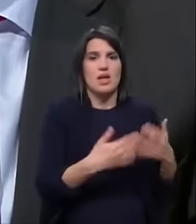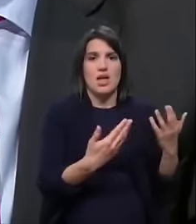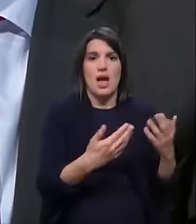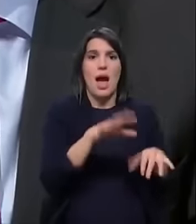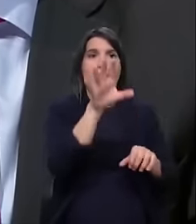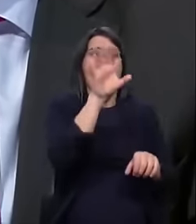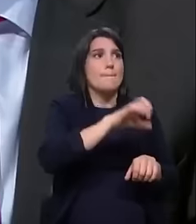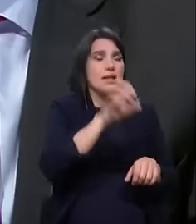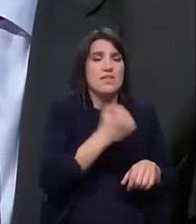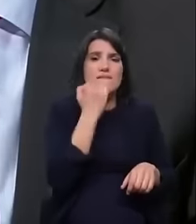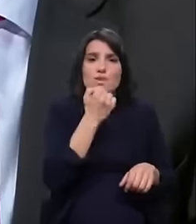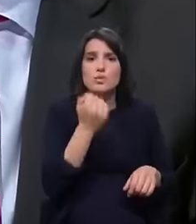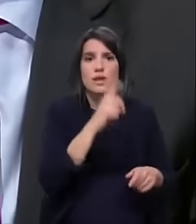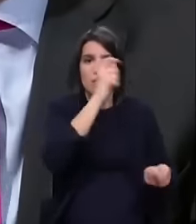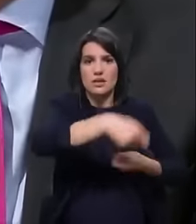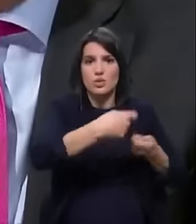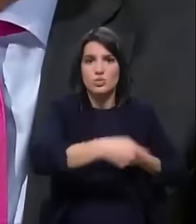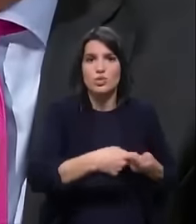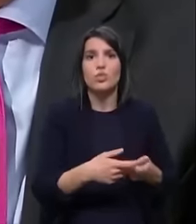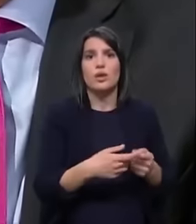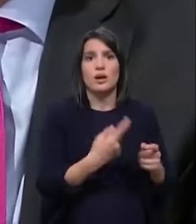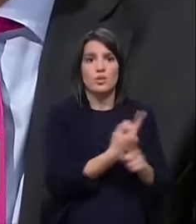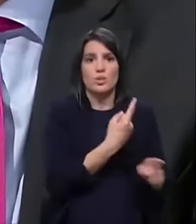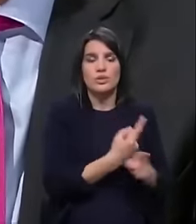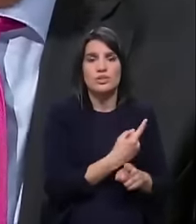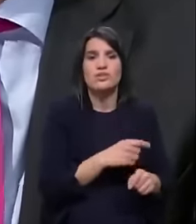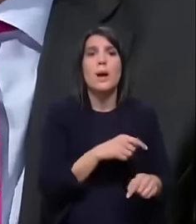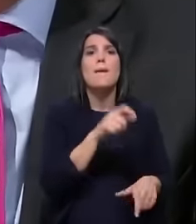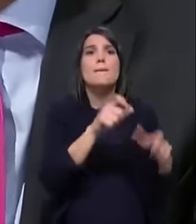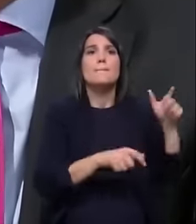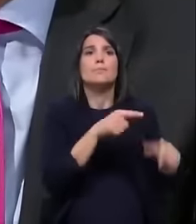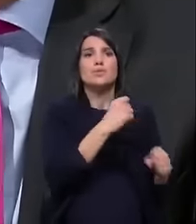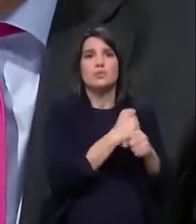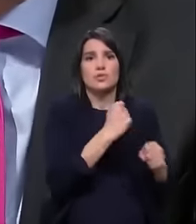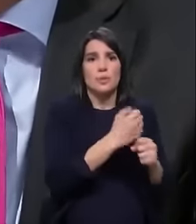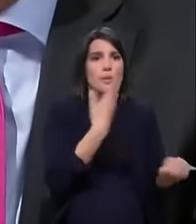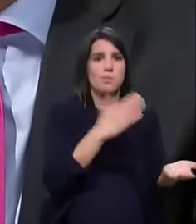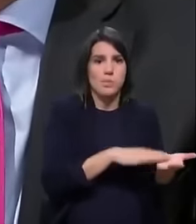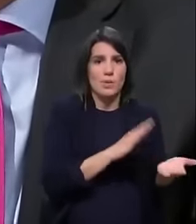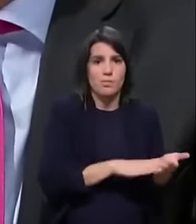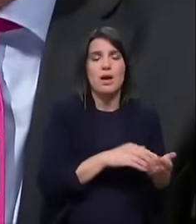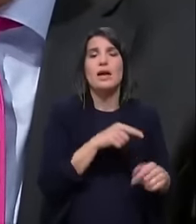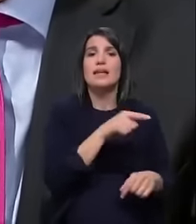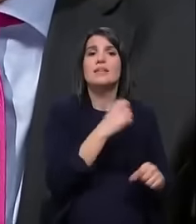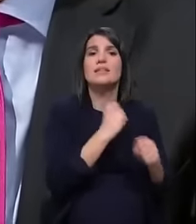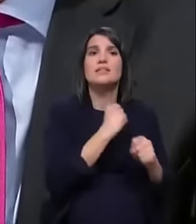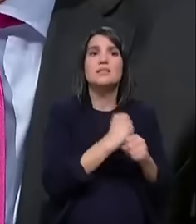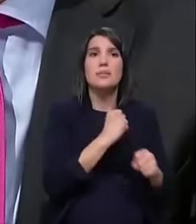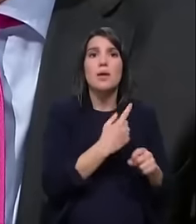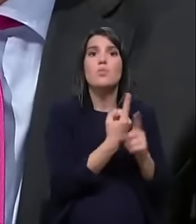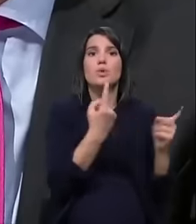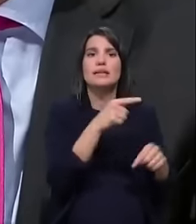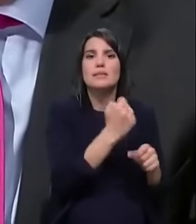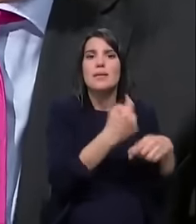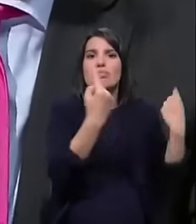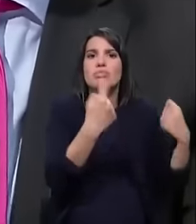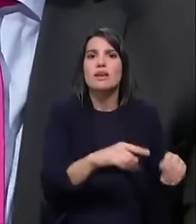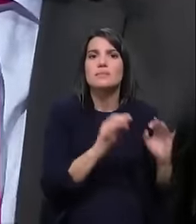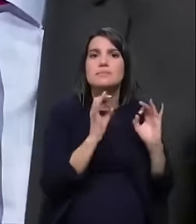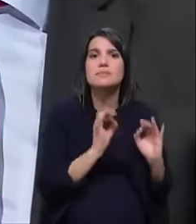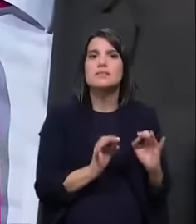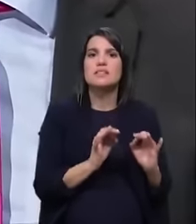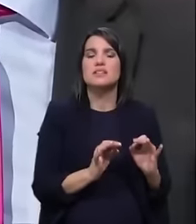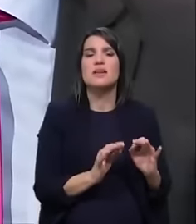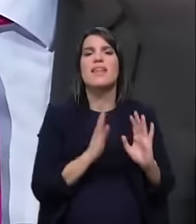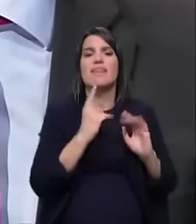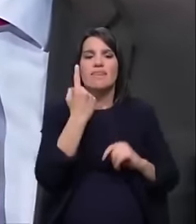a agricultura e as campanhas sazonais da agricultura. Não podemos ter controle sobre eles. Ou são pessoas que trabalham na restauração entrada no país. E trabalham porque esse trabalho existe e por isso